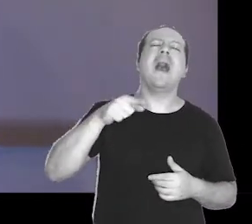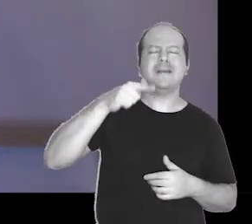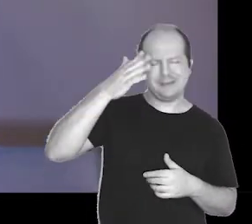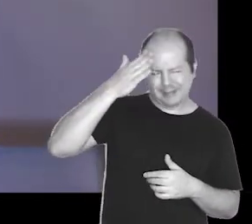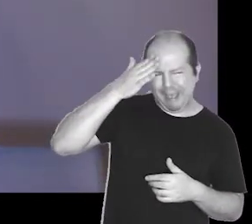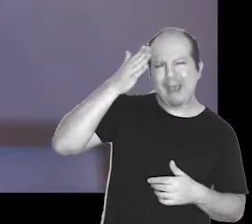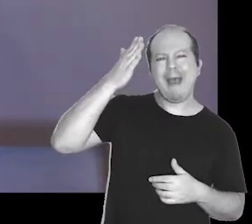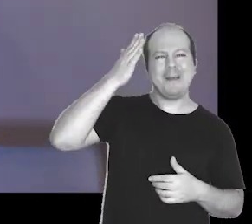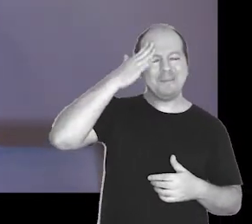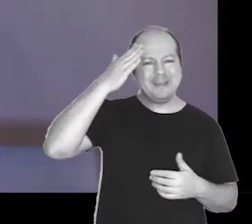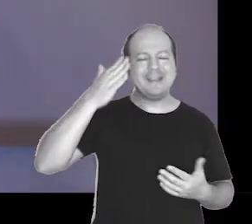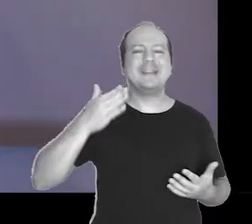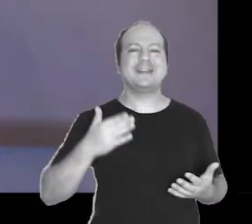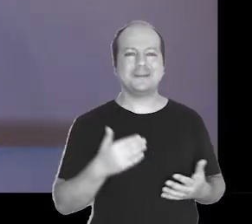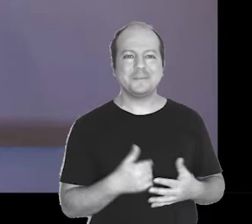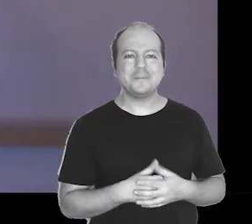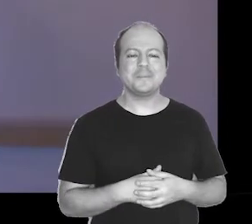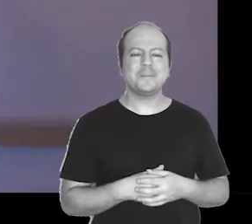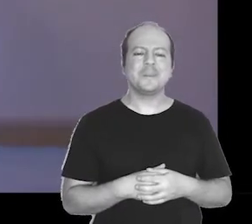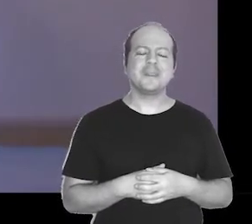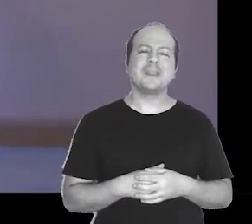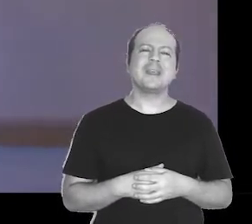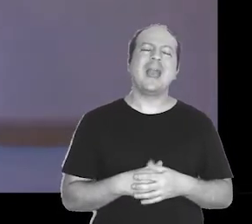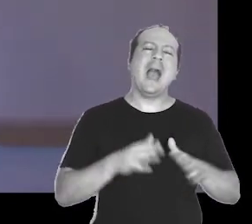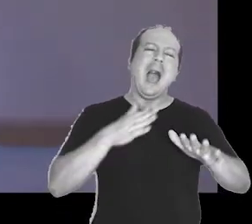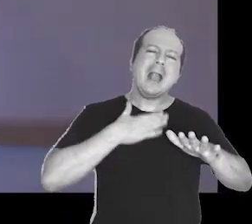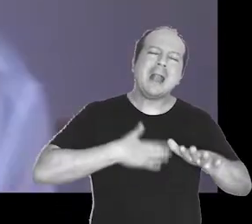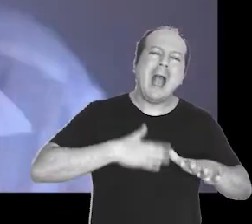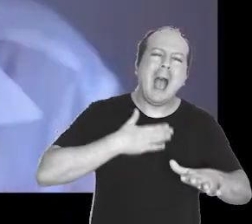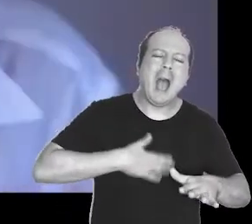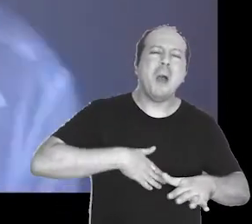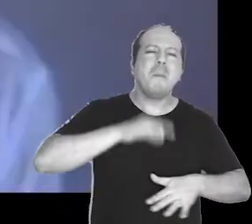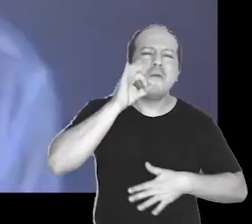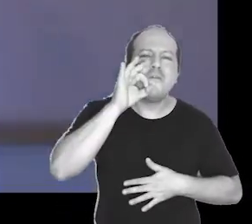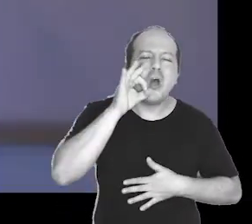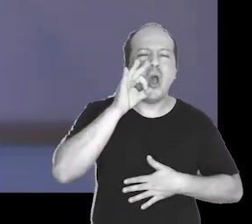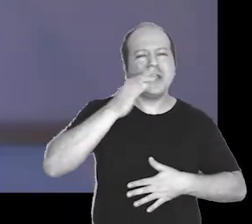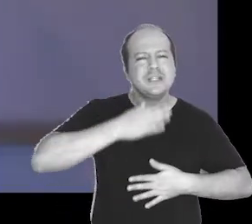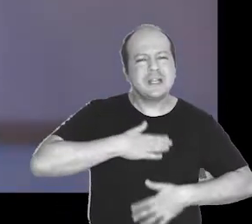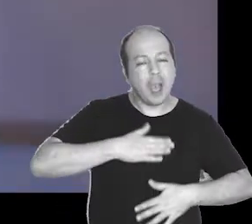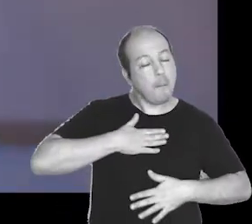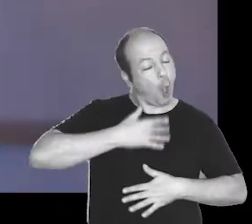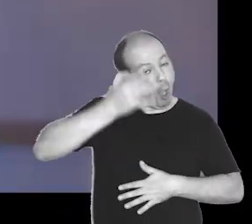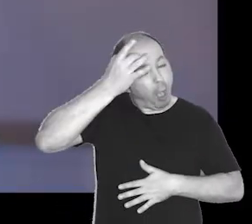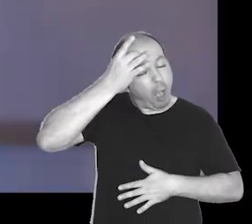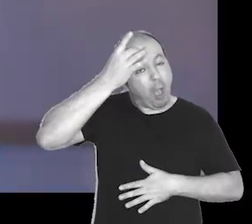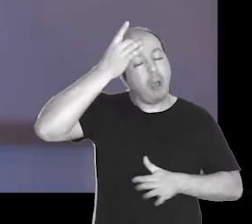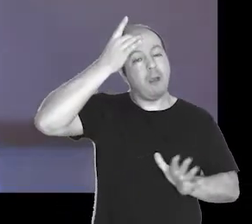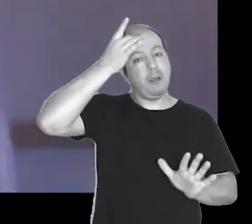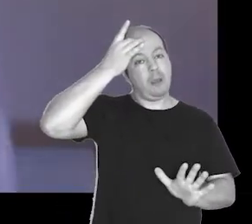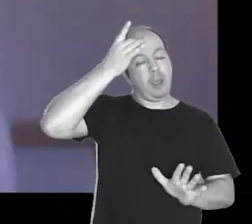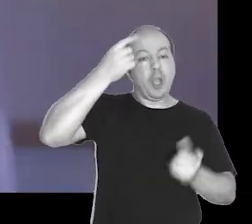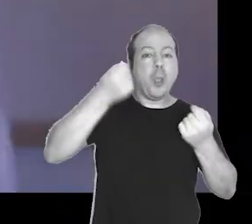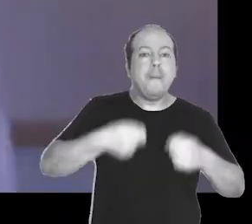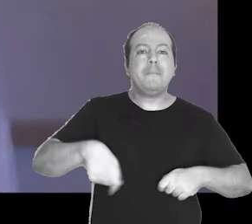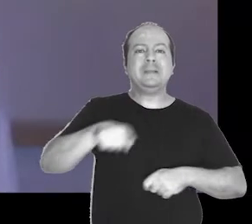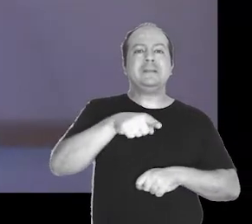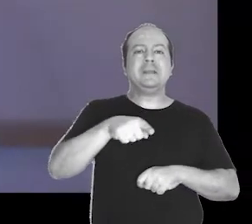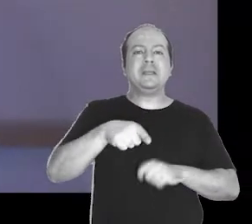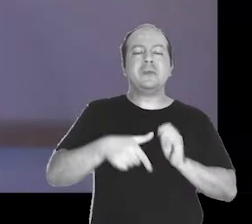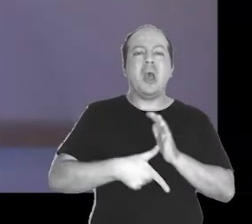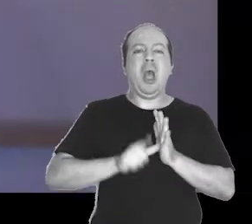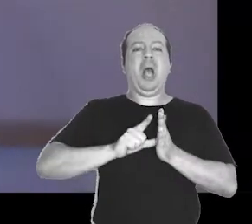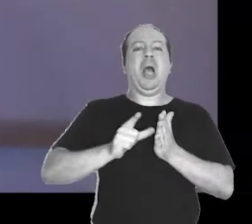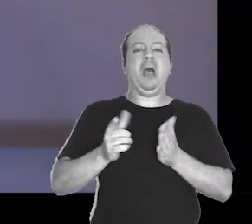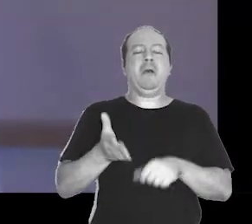Sabe. Se acalme, Freud. Se acalme. Põe a mão na consciência. Não é preciso